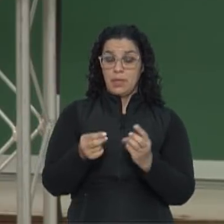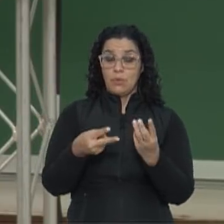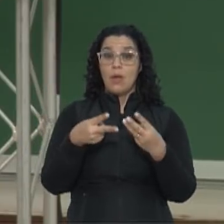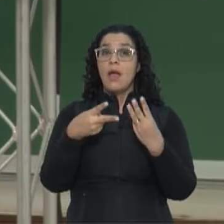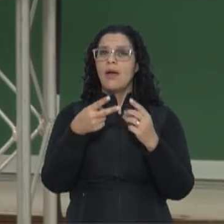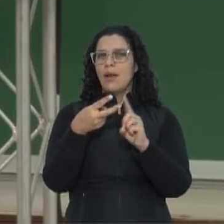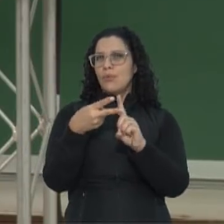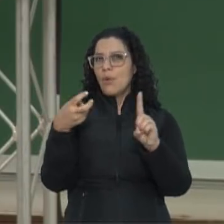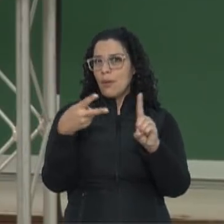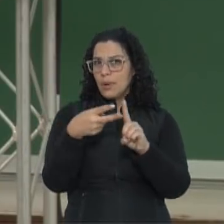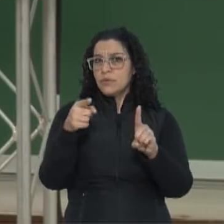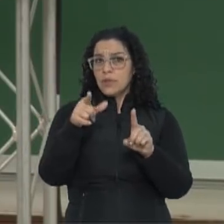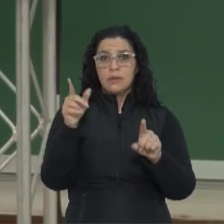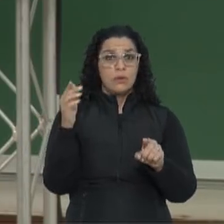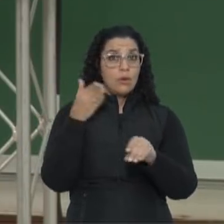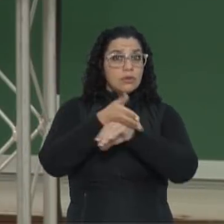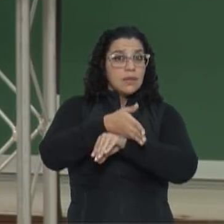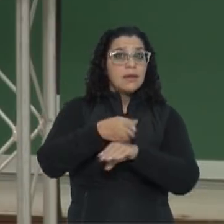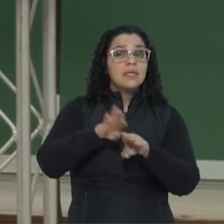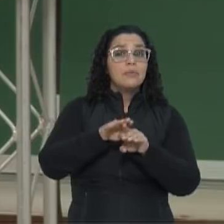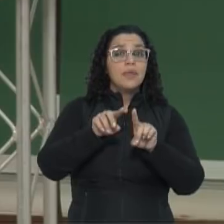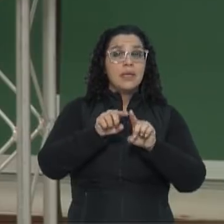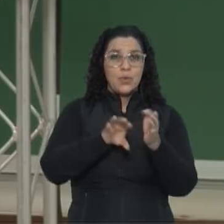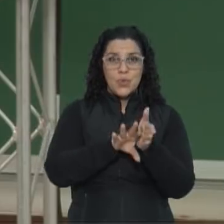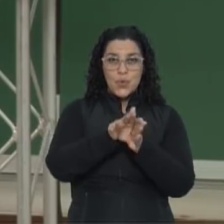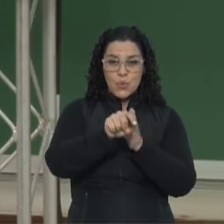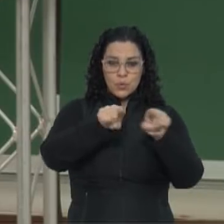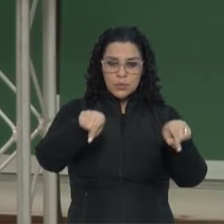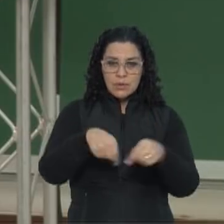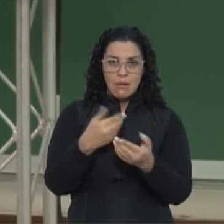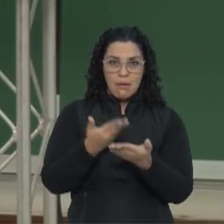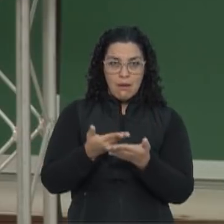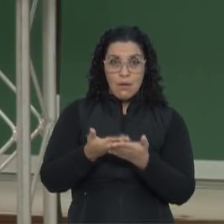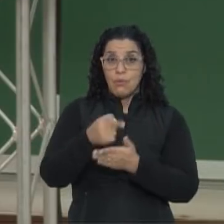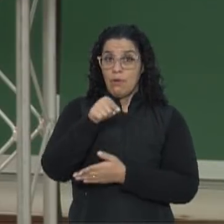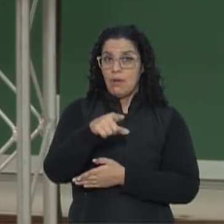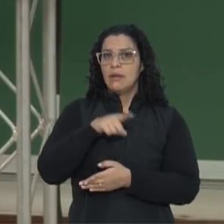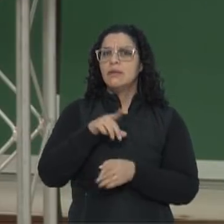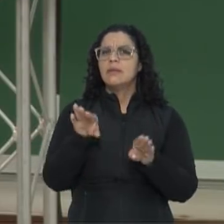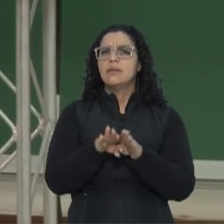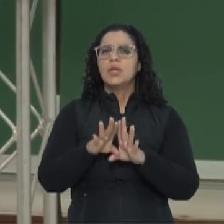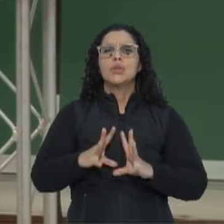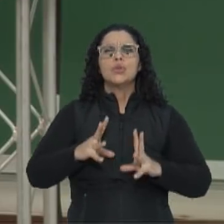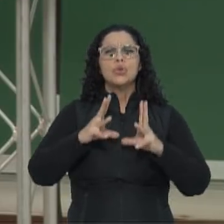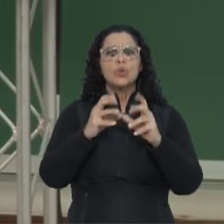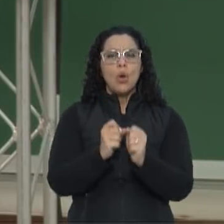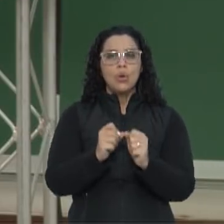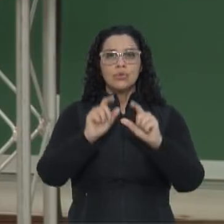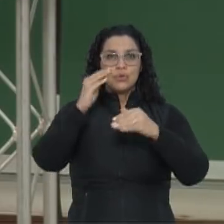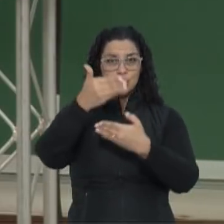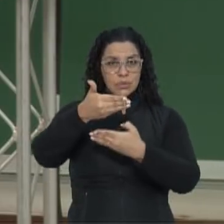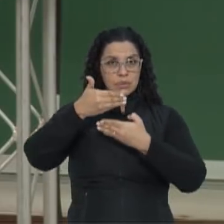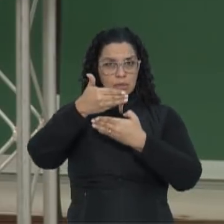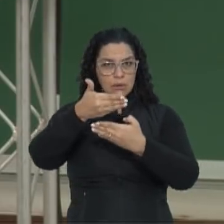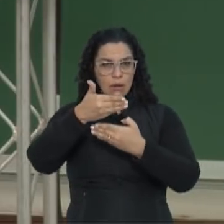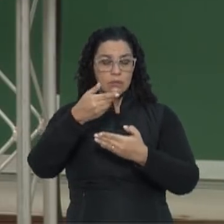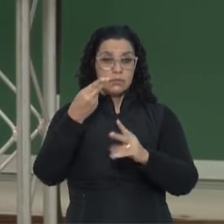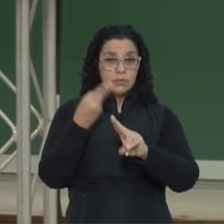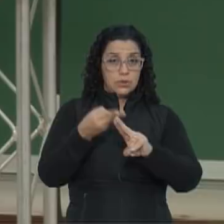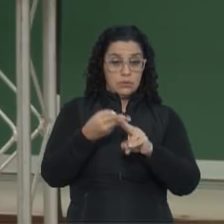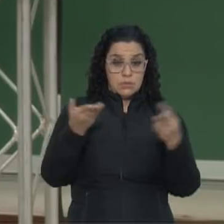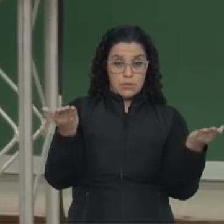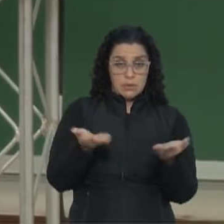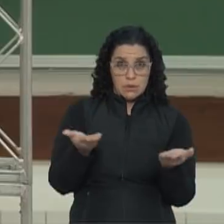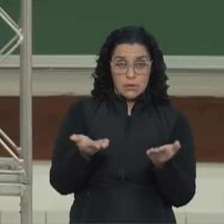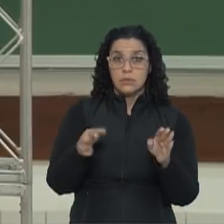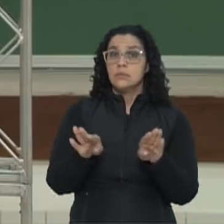Aula Paraná também vocês conseguem acessar o Classroom. Lá no Classroom vão ter todos os slides que a professora usar aqui na aula de